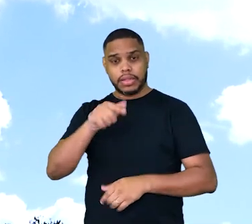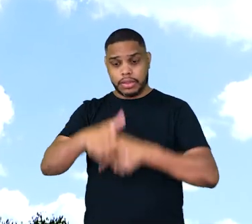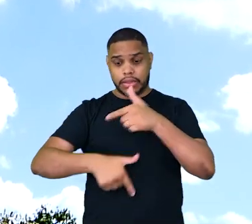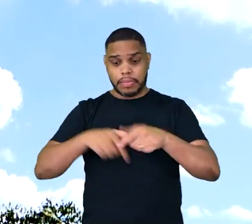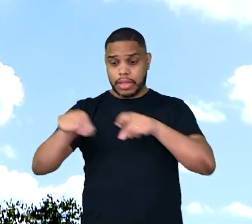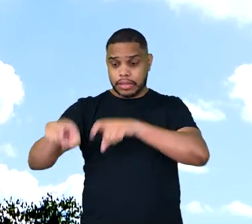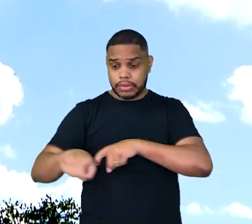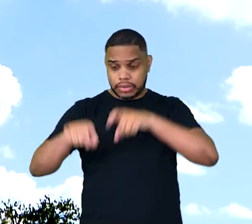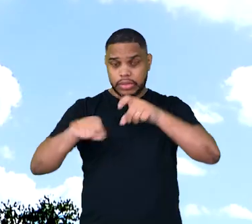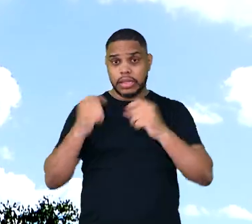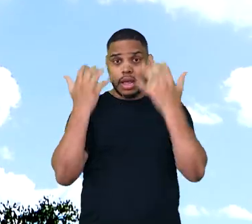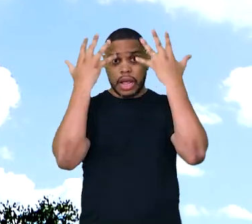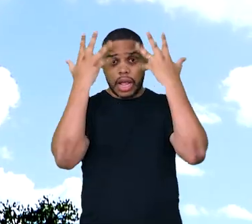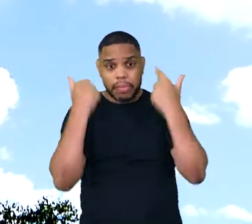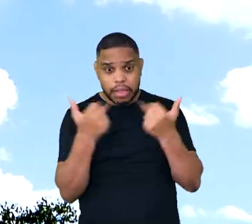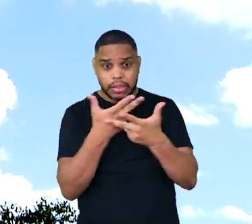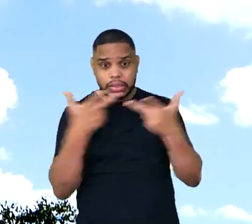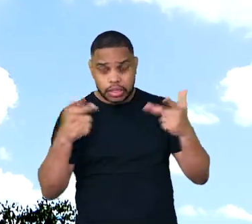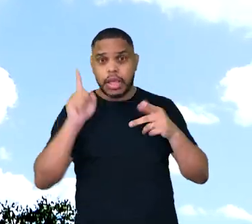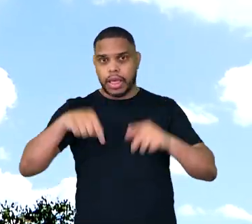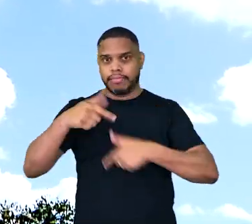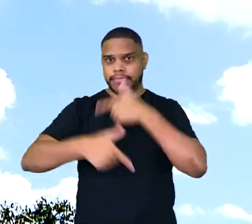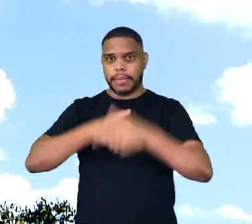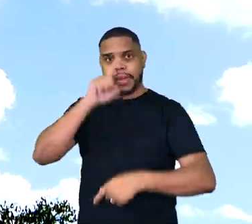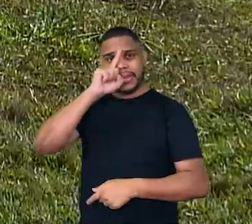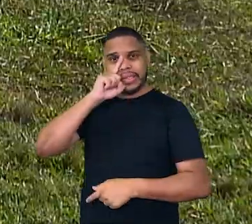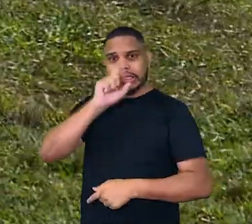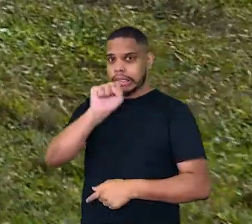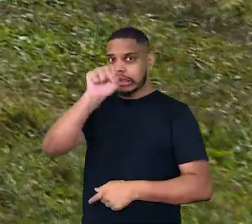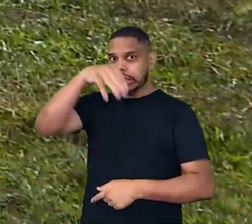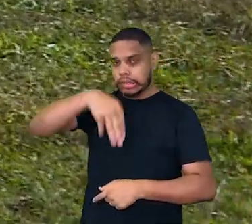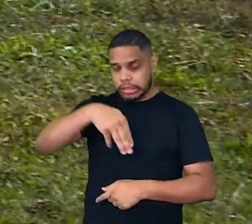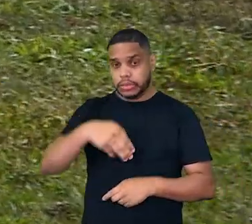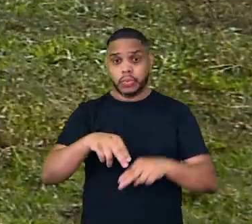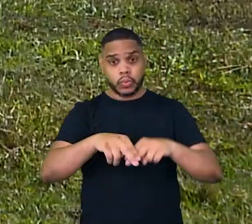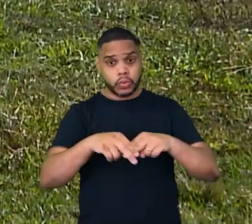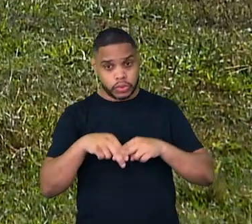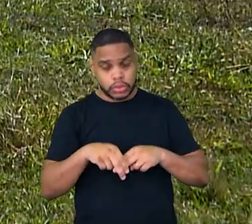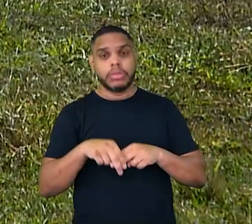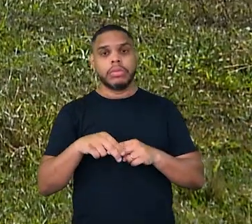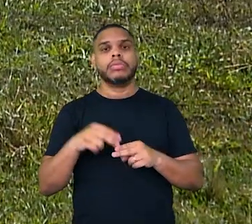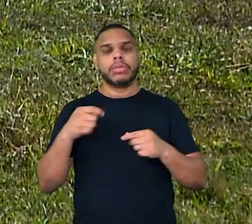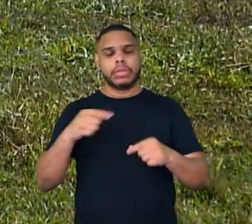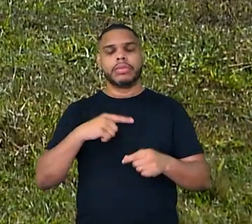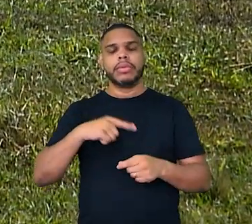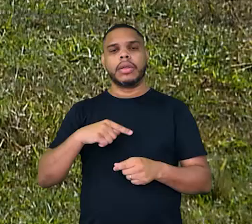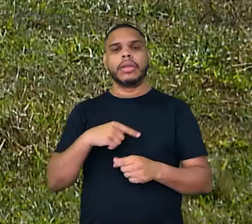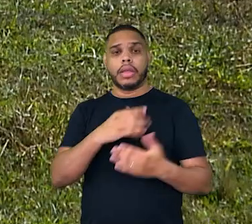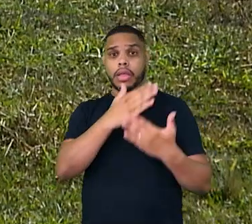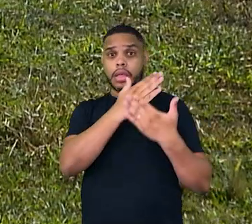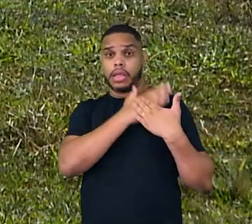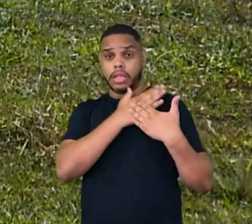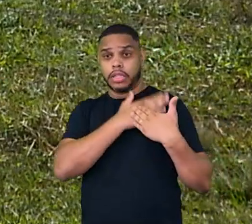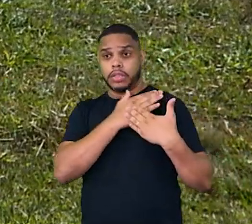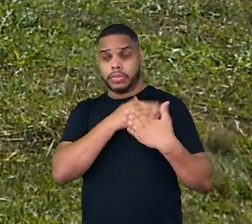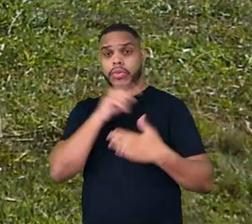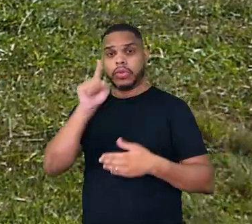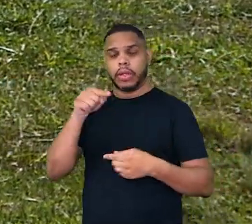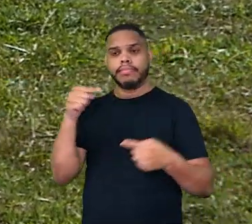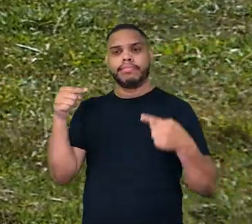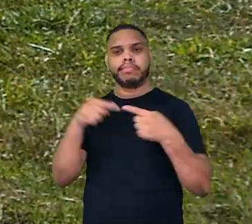no campo com manejo de animais é atividade de risco e, portanto, justifica a aplicação da